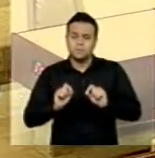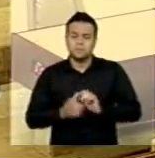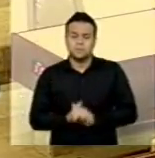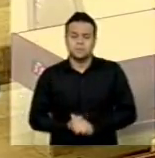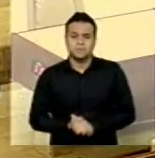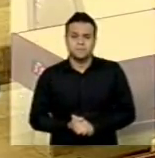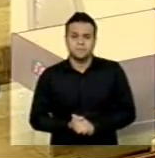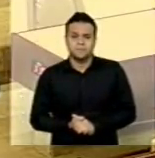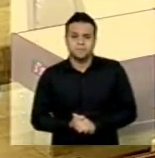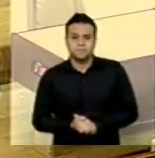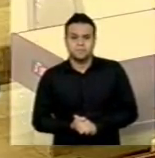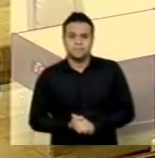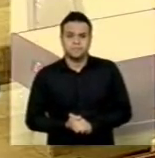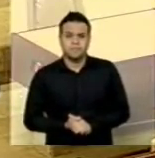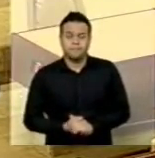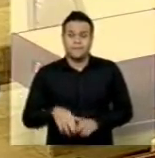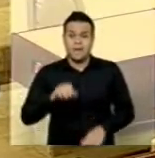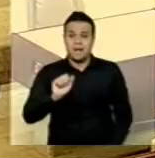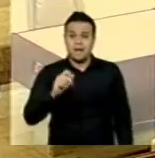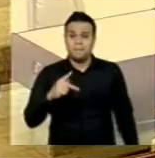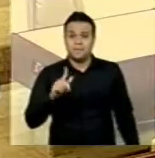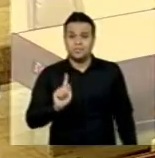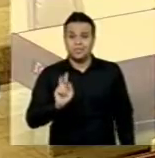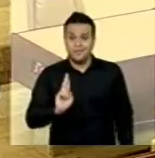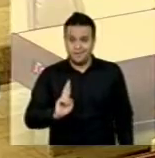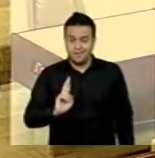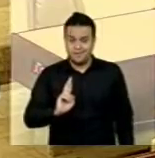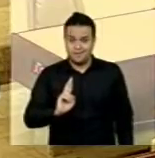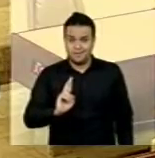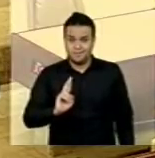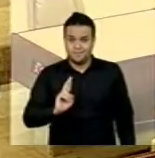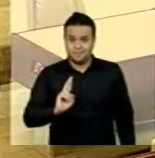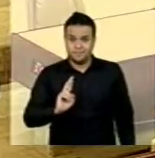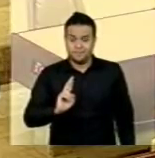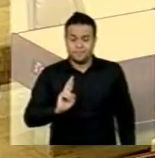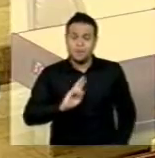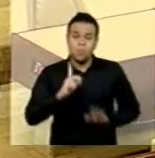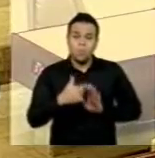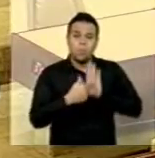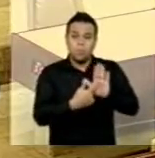que a PGR, ela sinalizou,